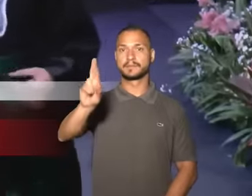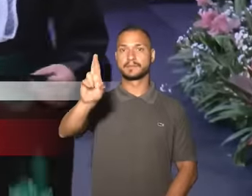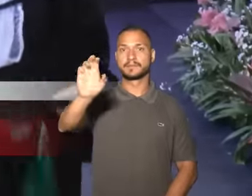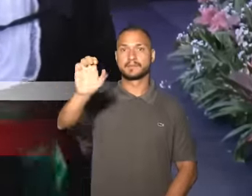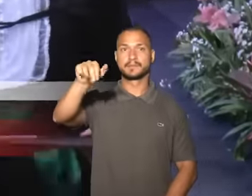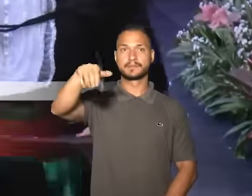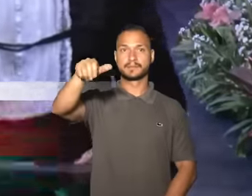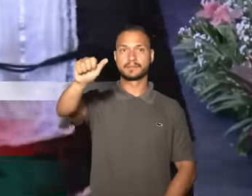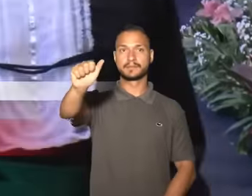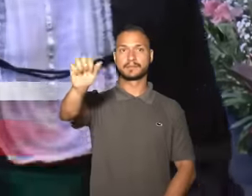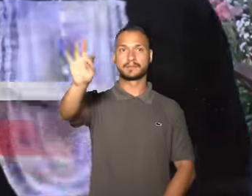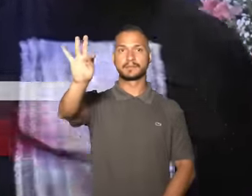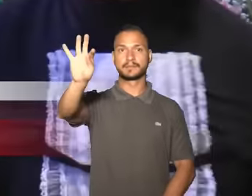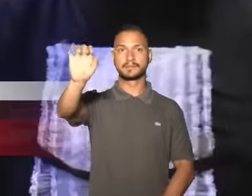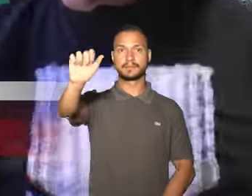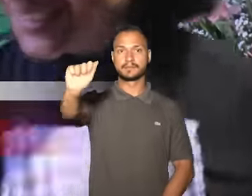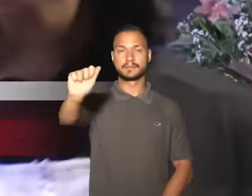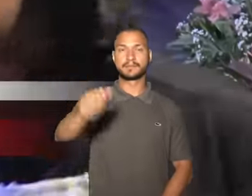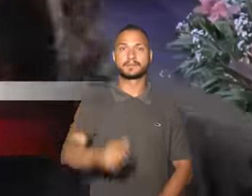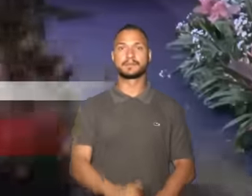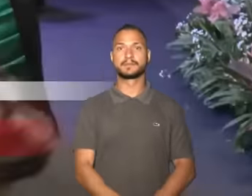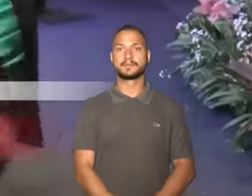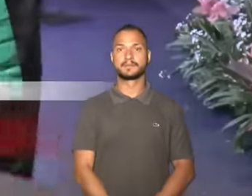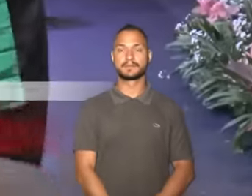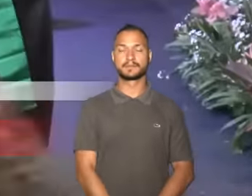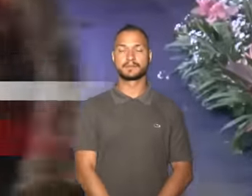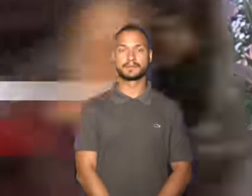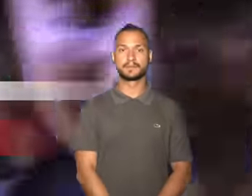Renata Magnoni Venturim.